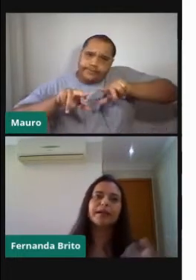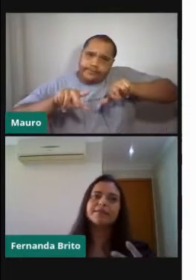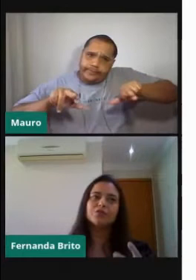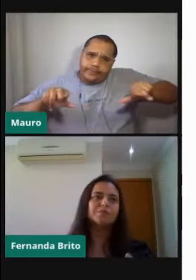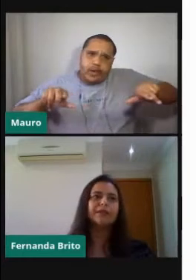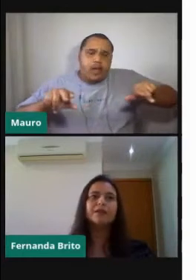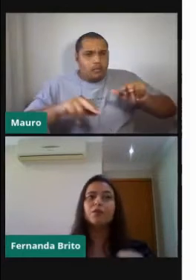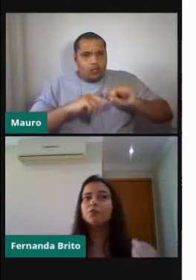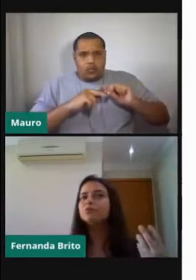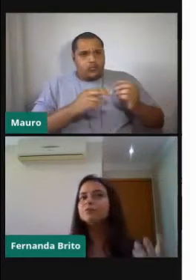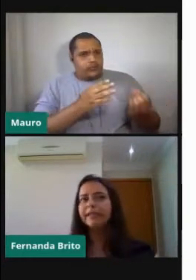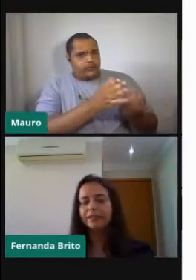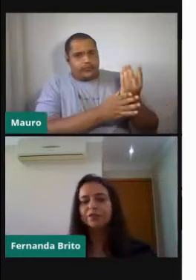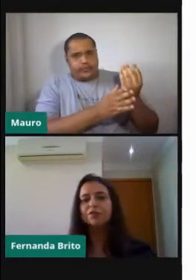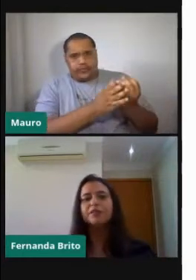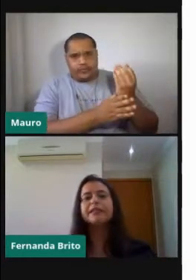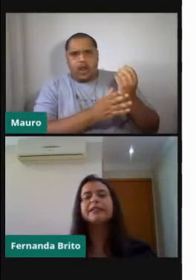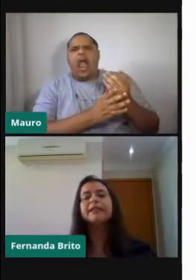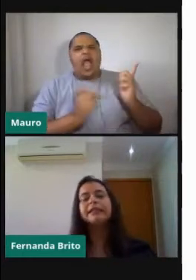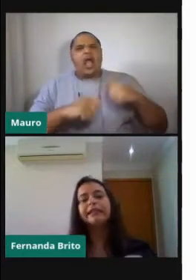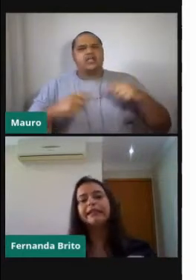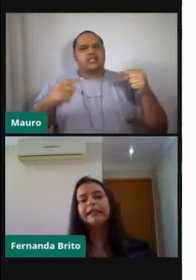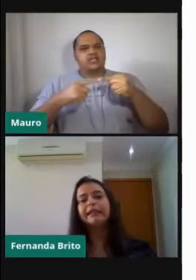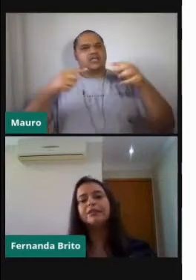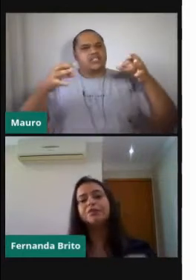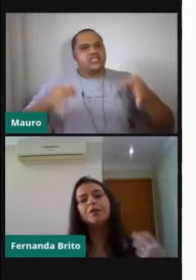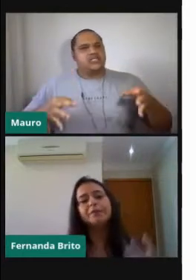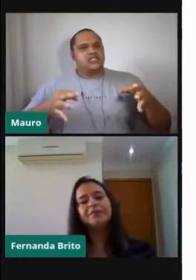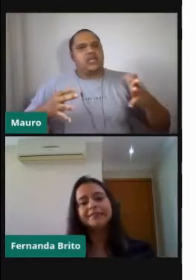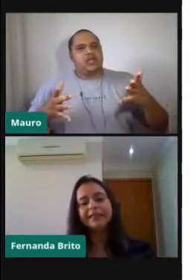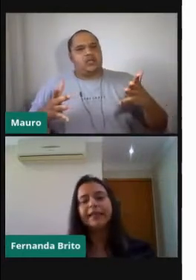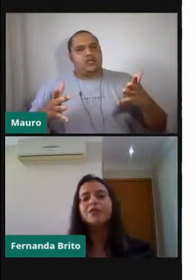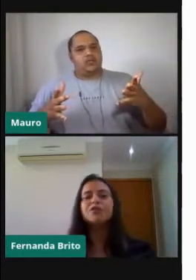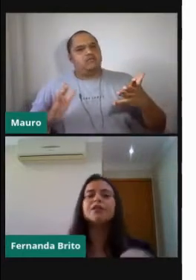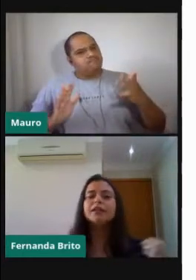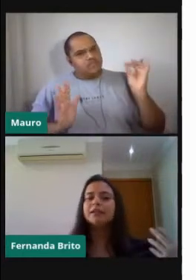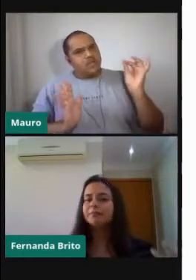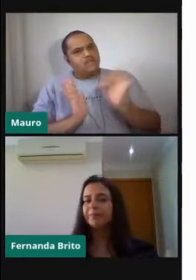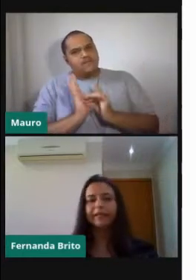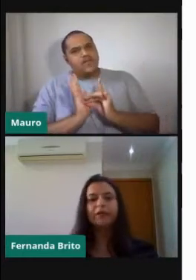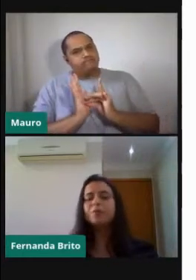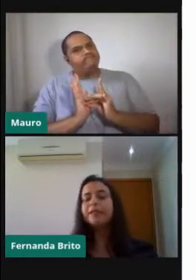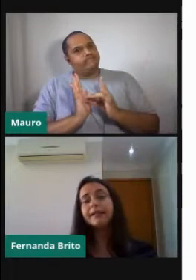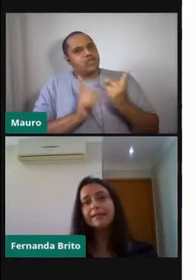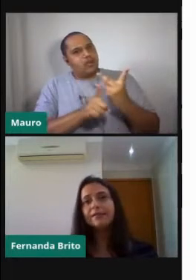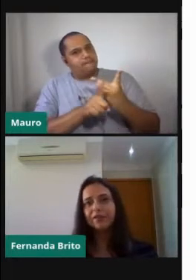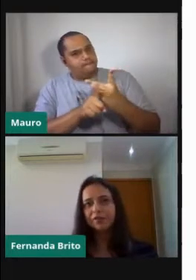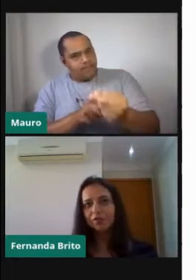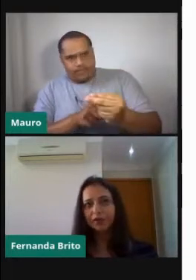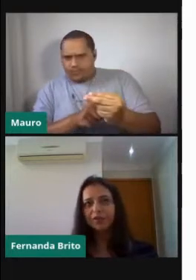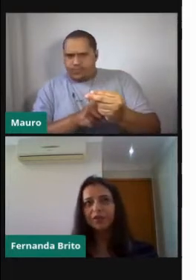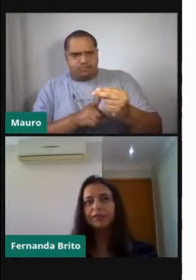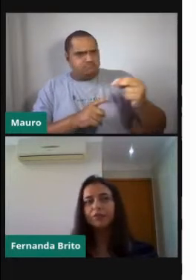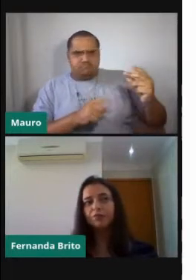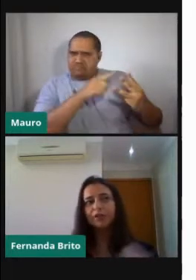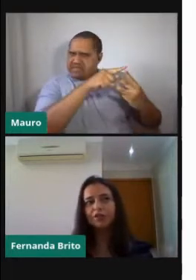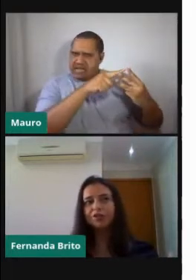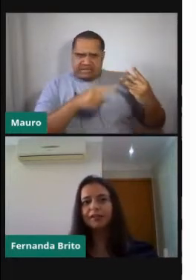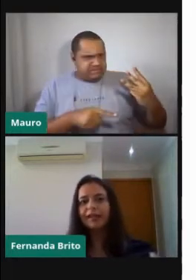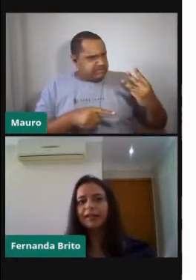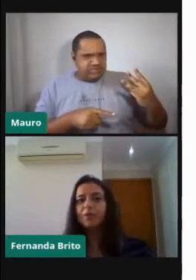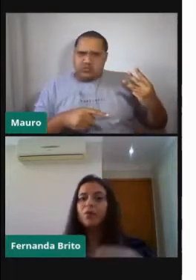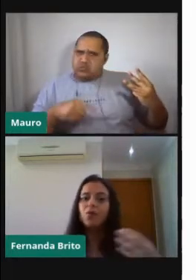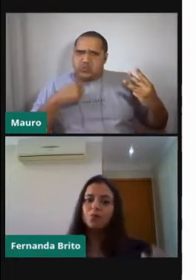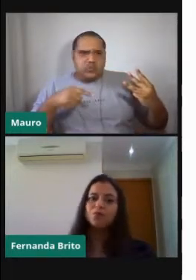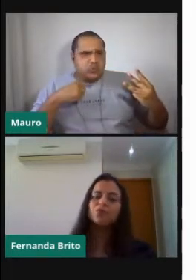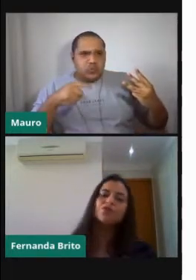se colocassem de maneira contundente, né, de forma eficiente, para nenhuma dessas infecções. Então, tudo que a